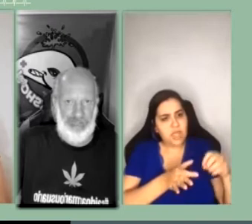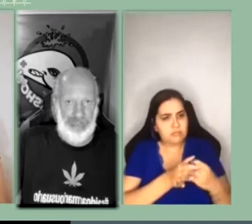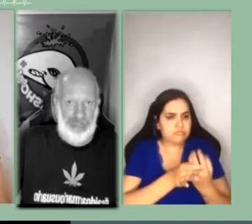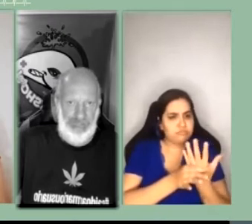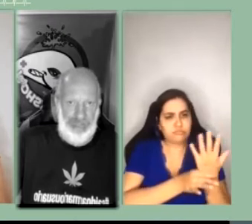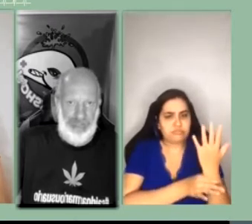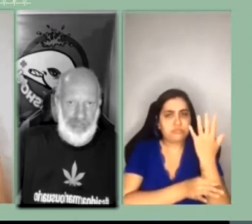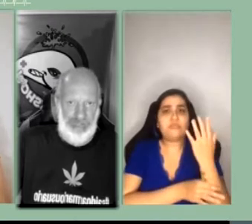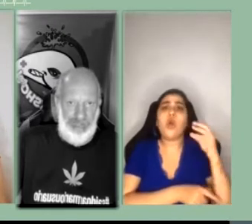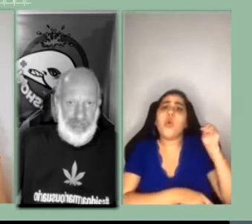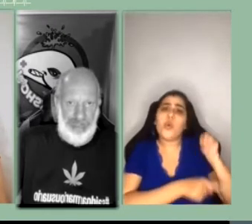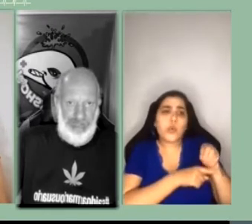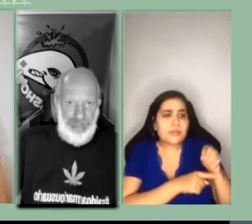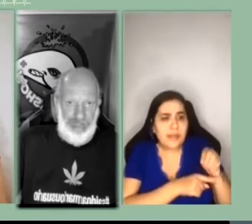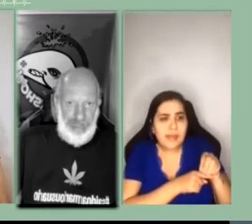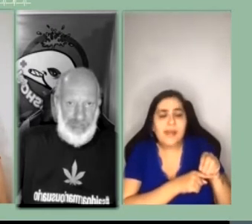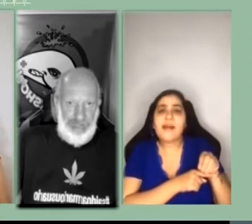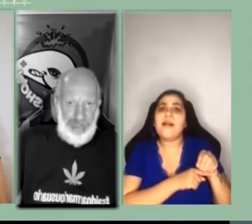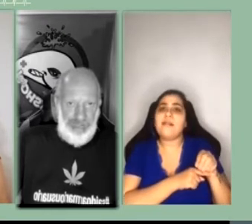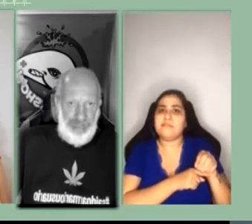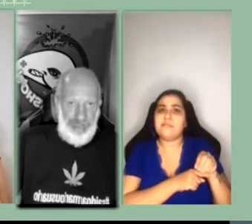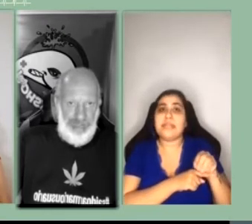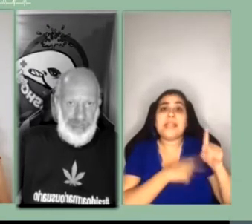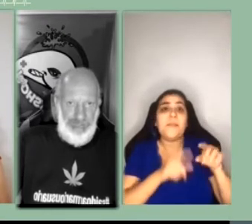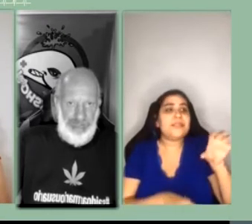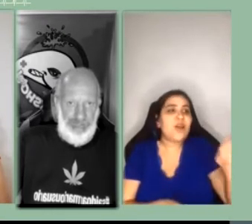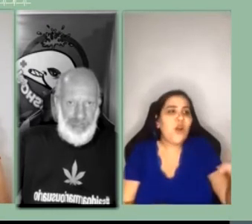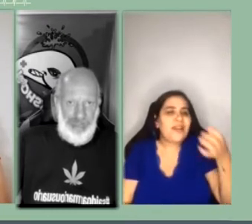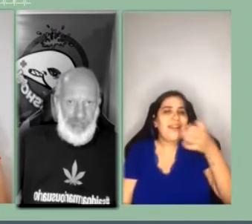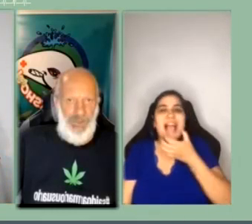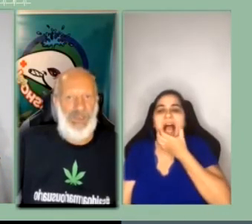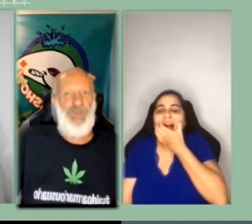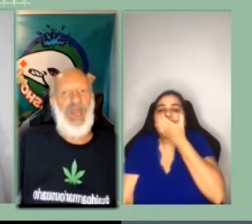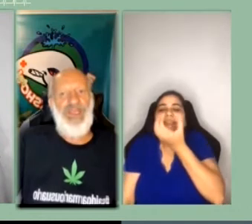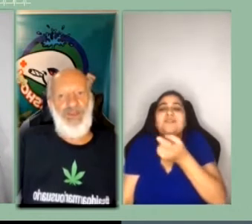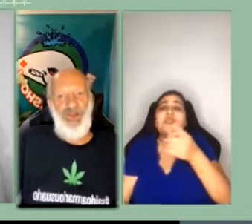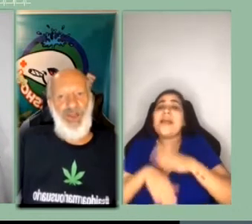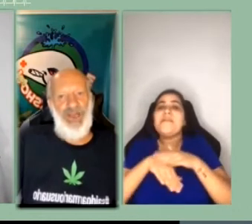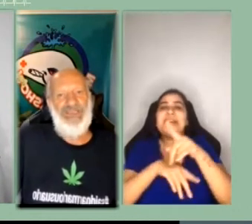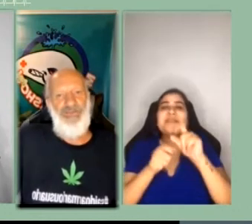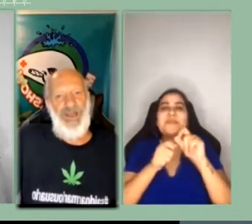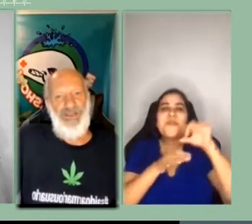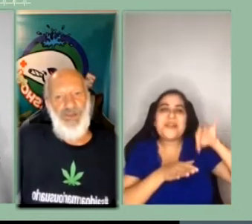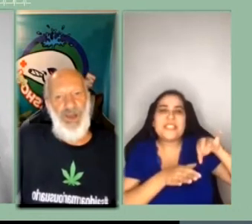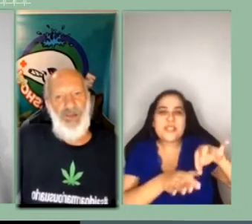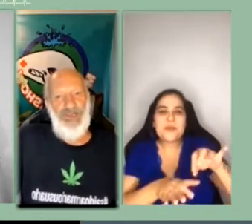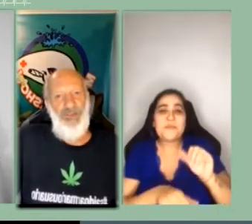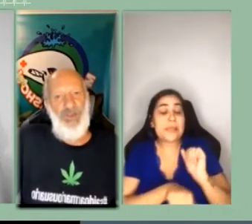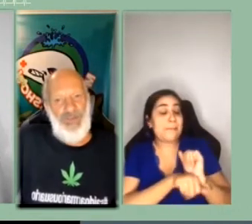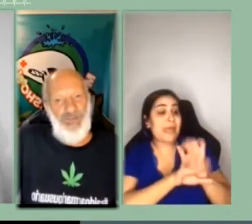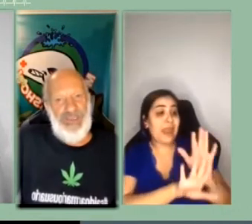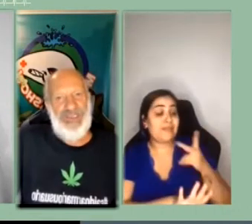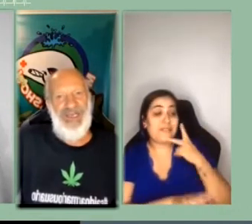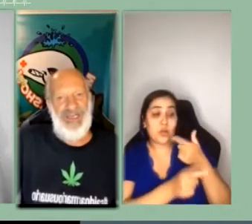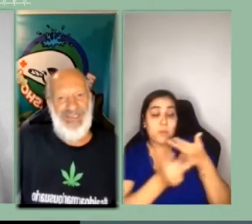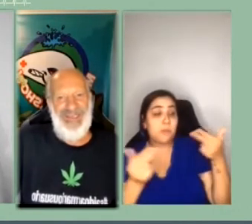você cuidar e você colher e comer aquilo que você plantou. Mas né? espera aí, doutora, Então, assim, agora você está falando de uma coisa